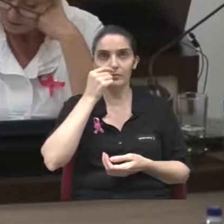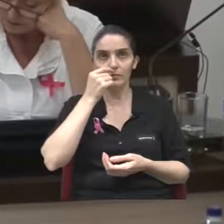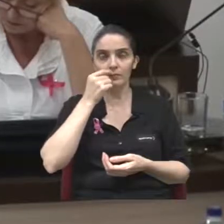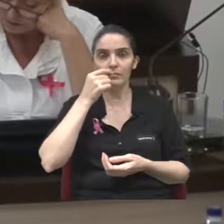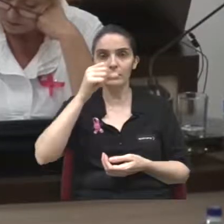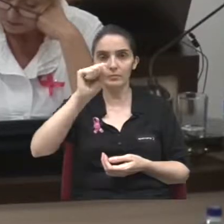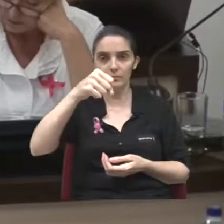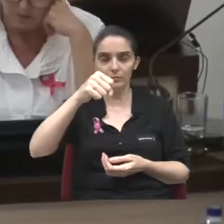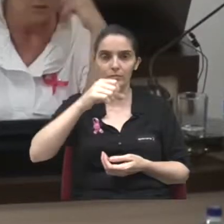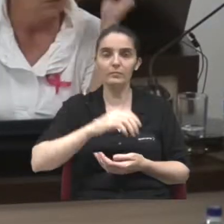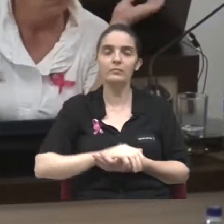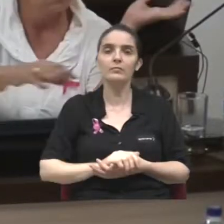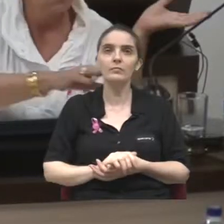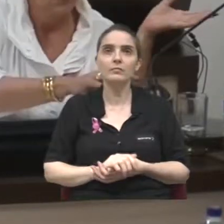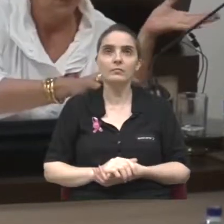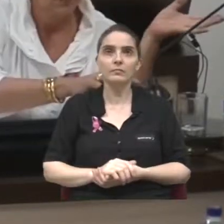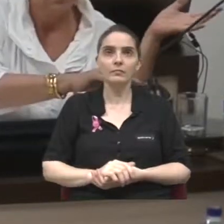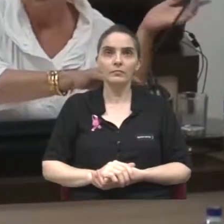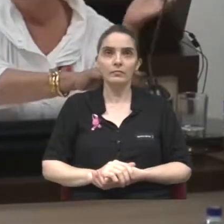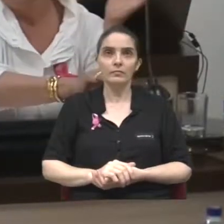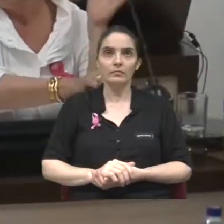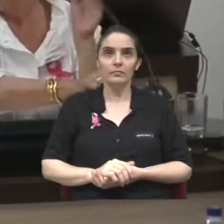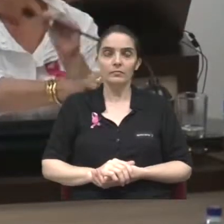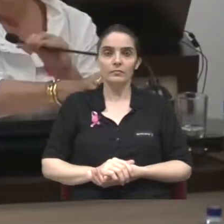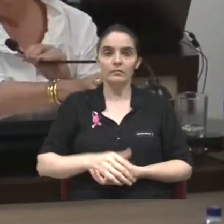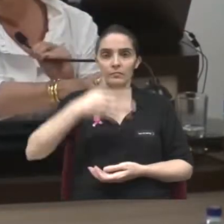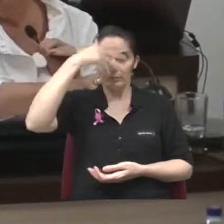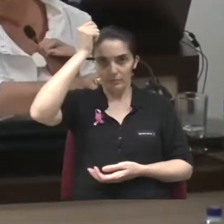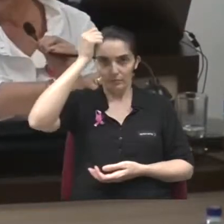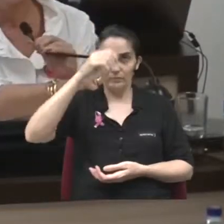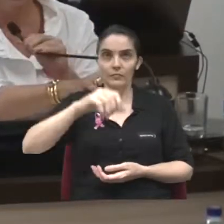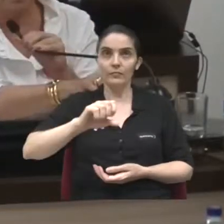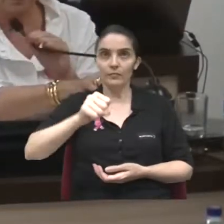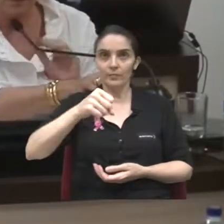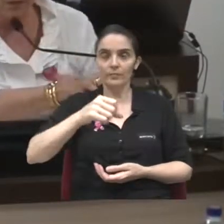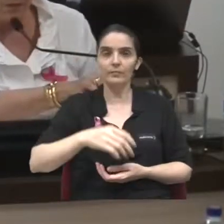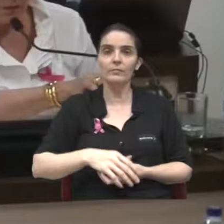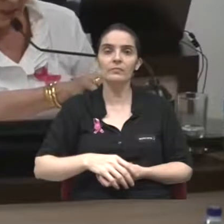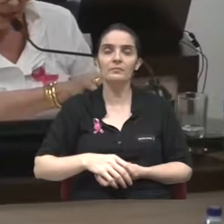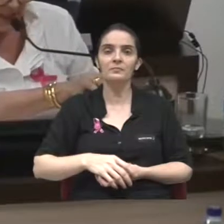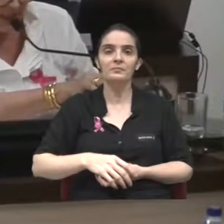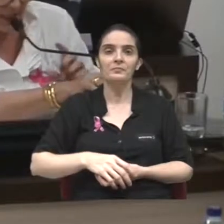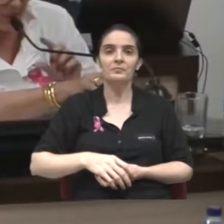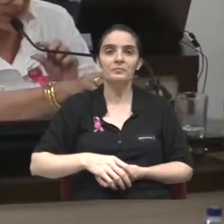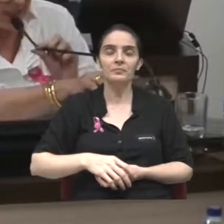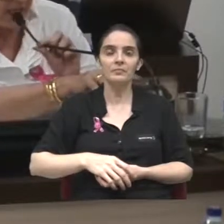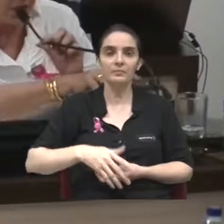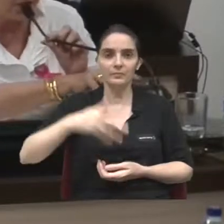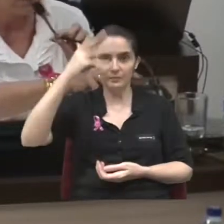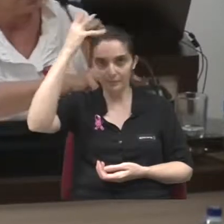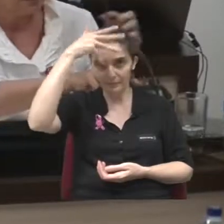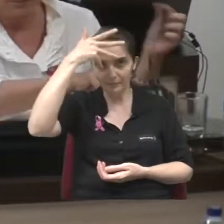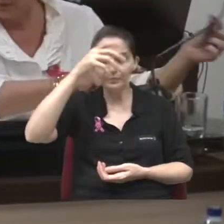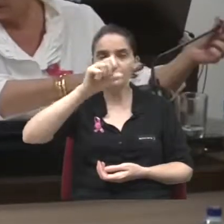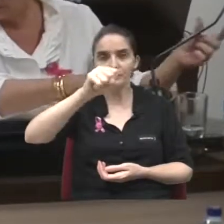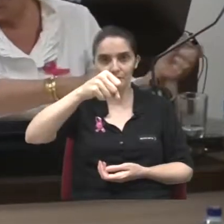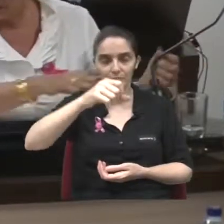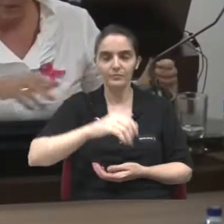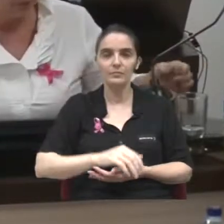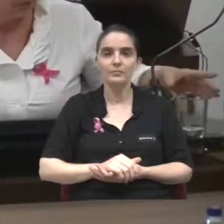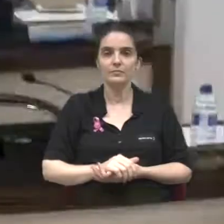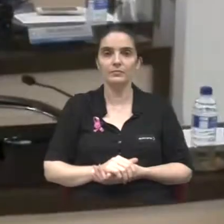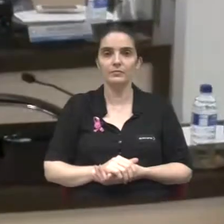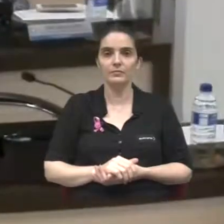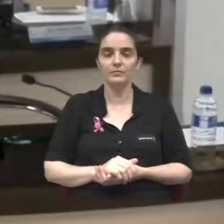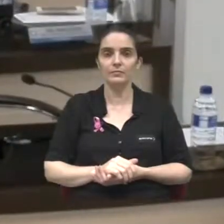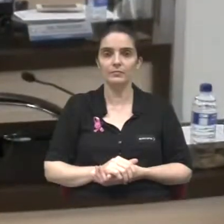Sim, presidente. Vereador Toninho Franco. Sim, presidente. Vereadora Érica Tanque. Sim, presidente.